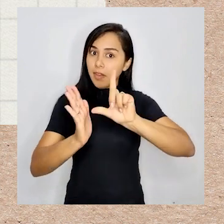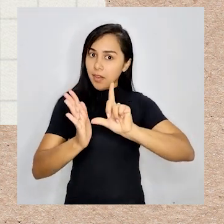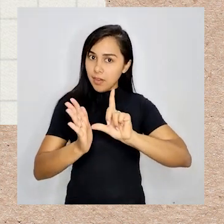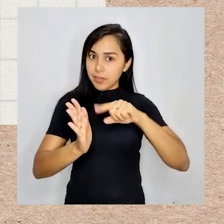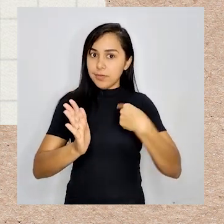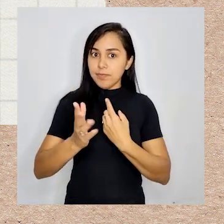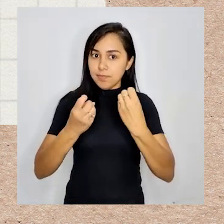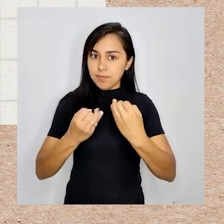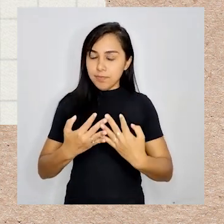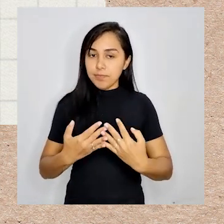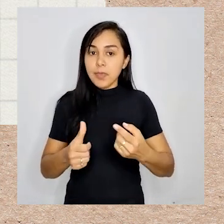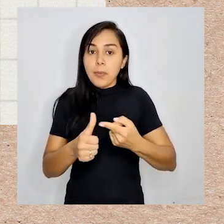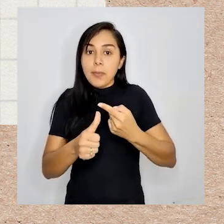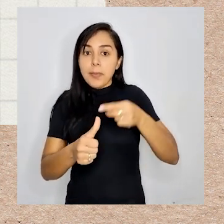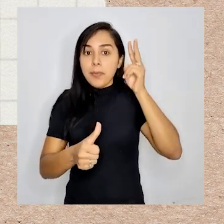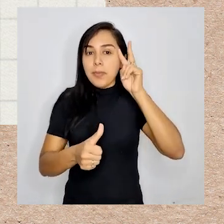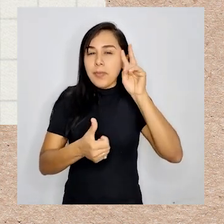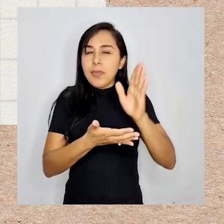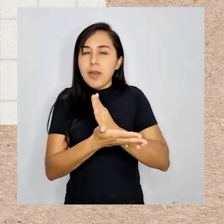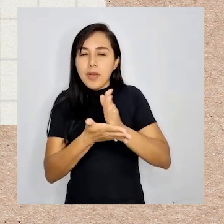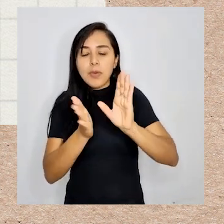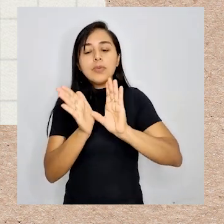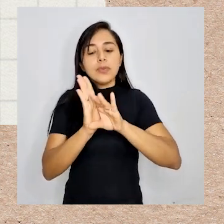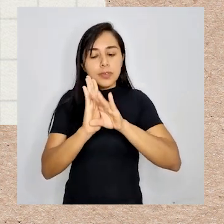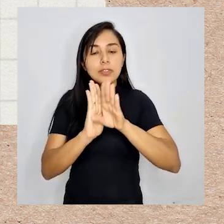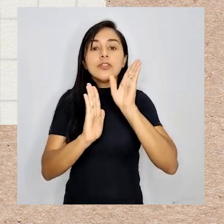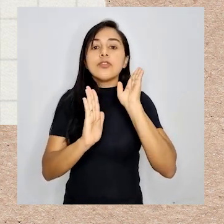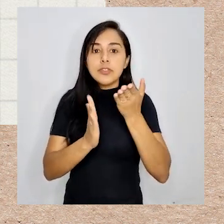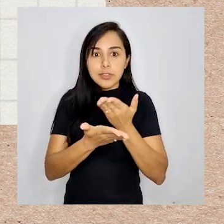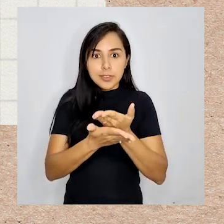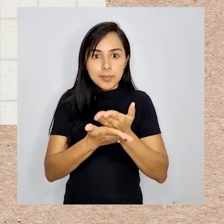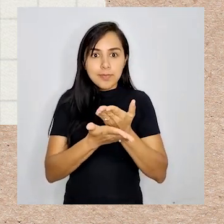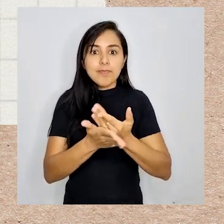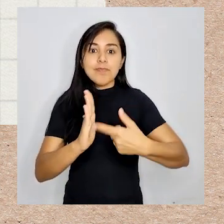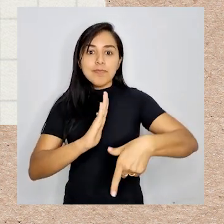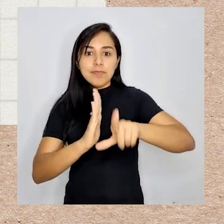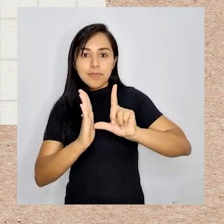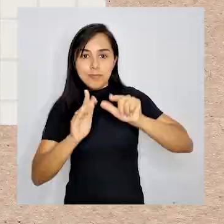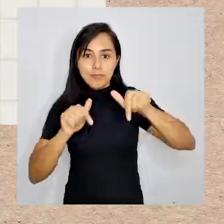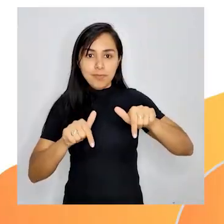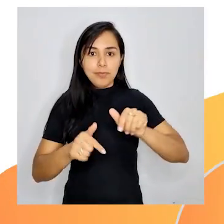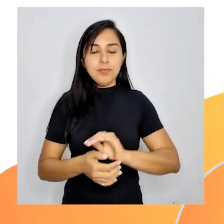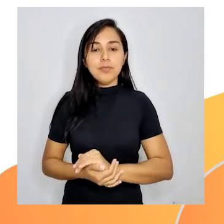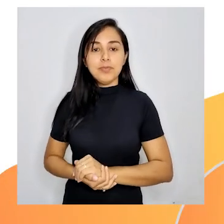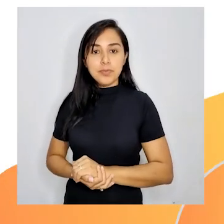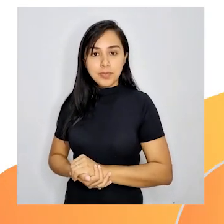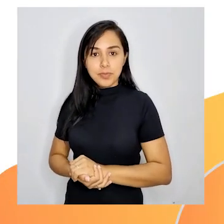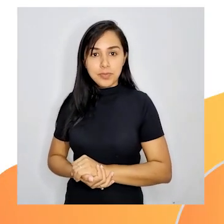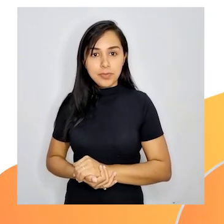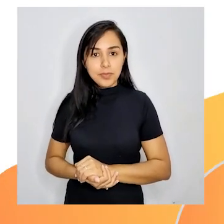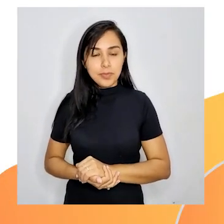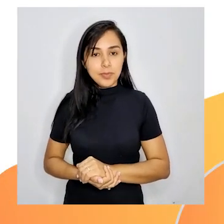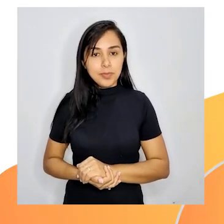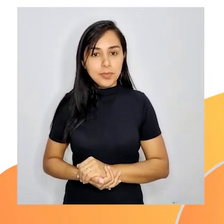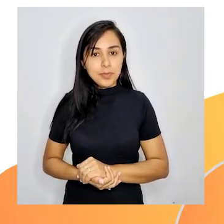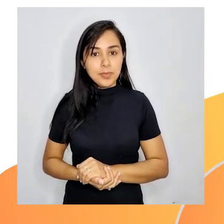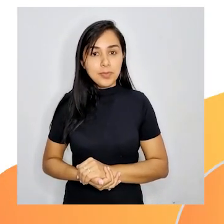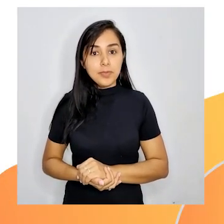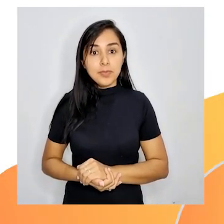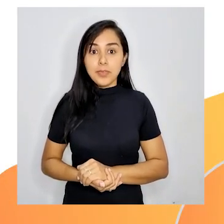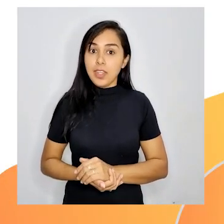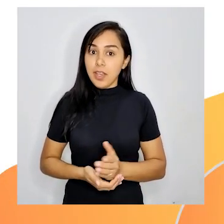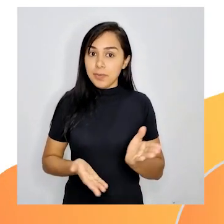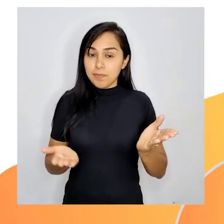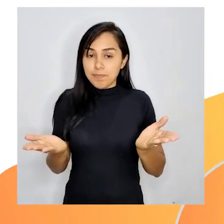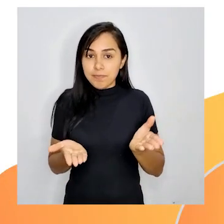vou relembrar para vocês alguns conceitos que, inclusive, nós já estudamos aqui na TV Educaítes. Vamos lá? Vamos saber a